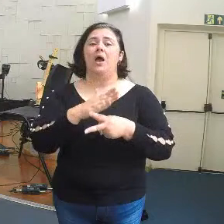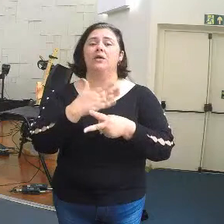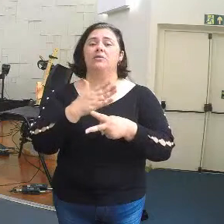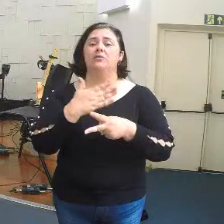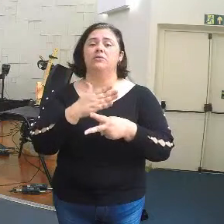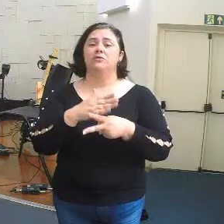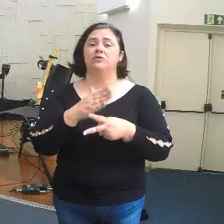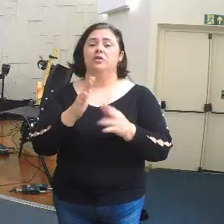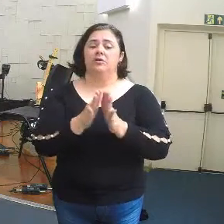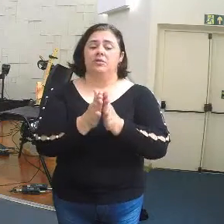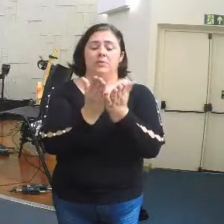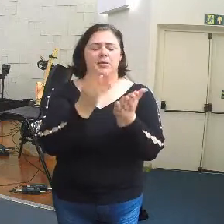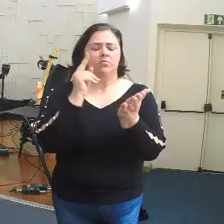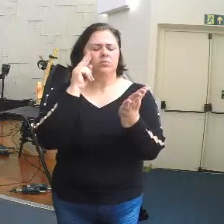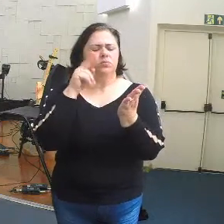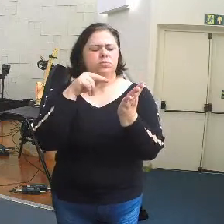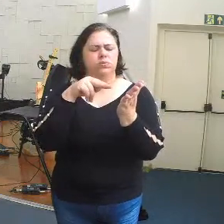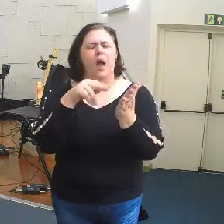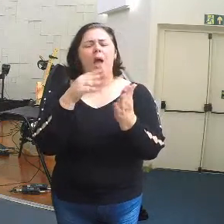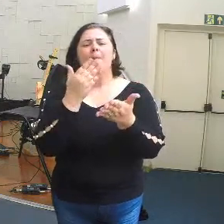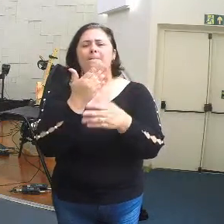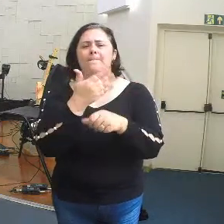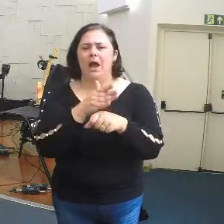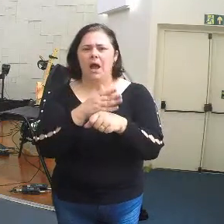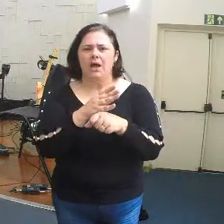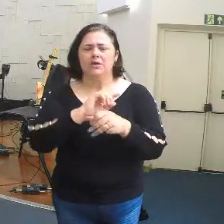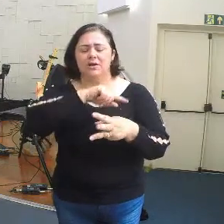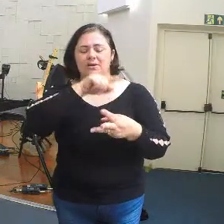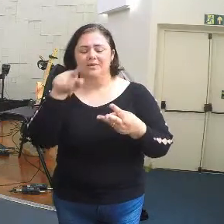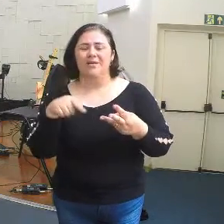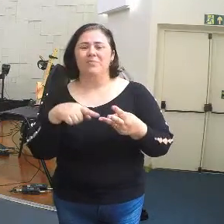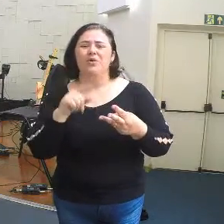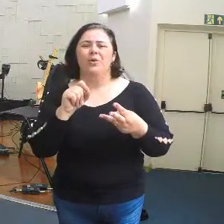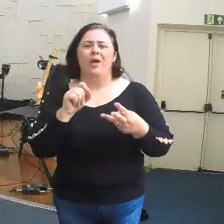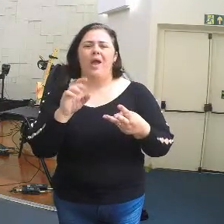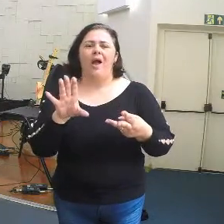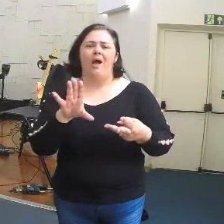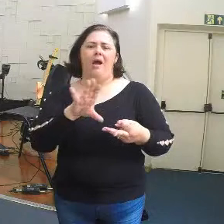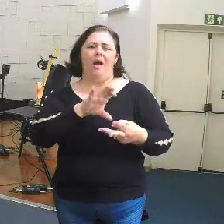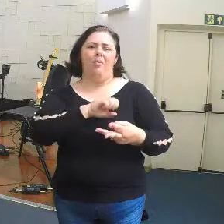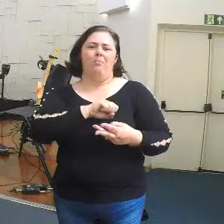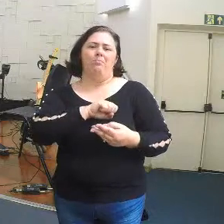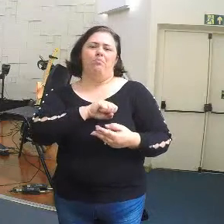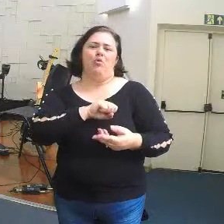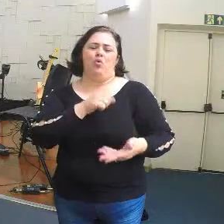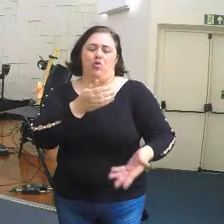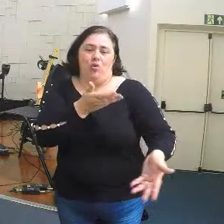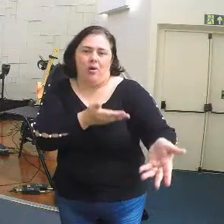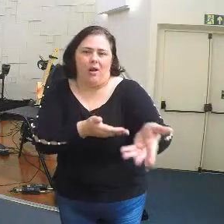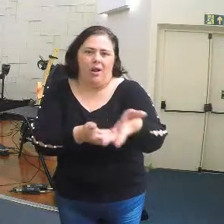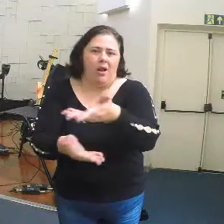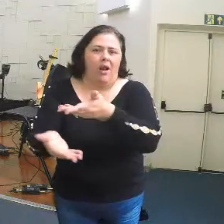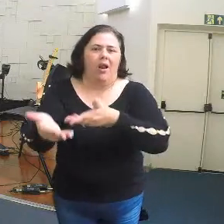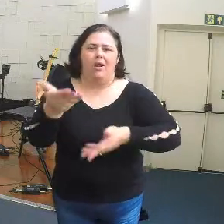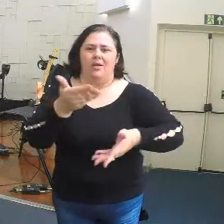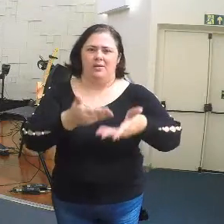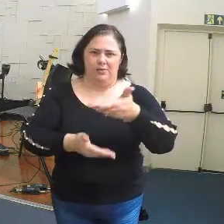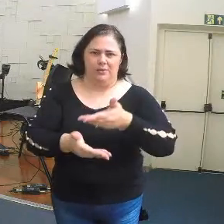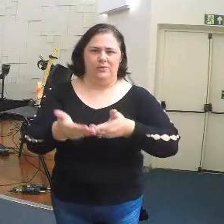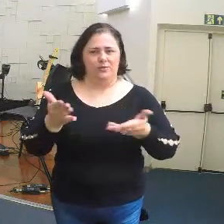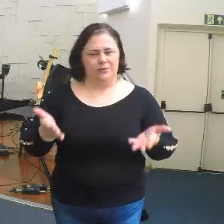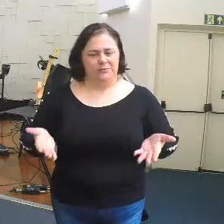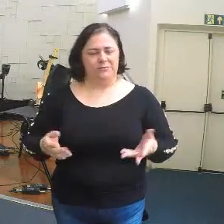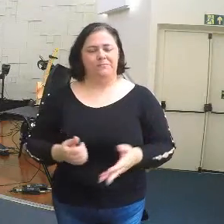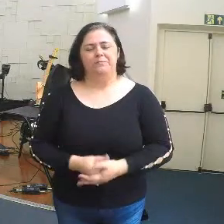é o argumento fraternal, a prova fraternal, que é o amor uns para com os outros.